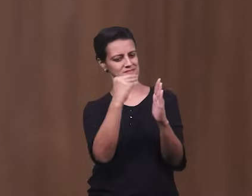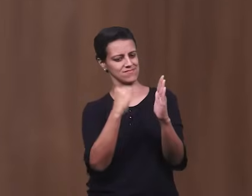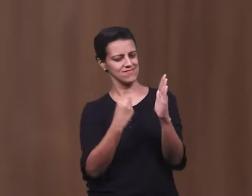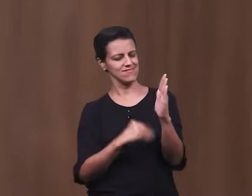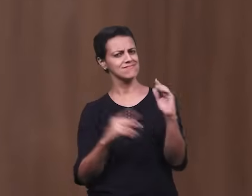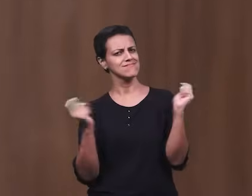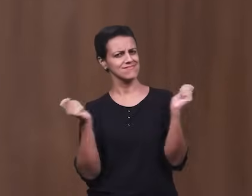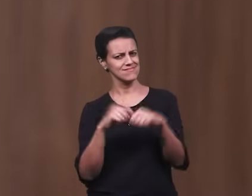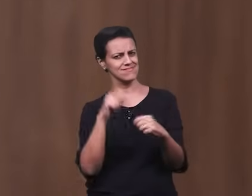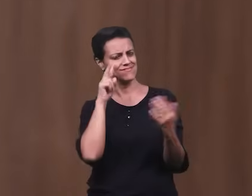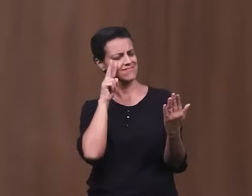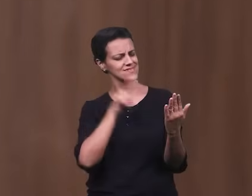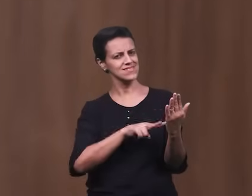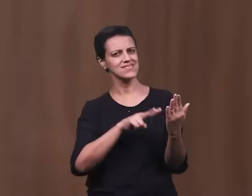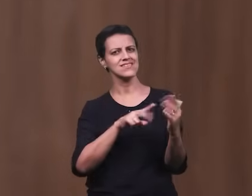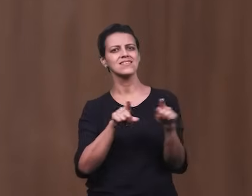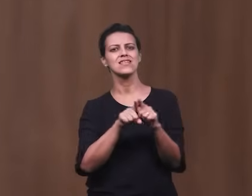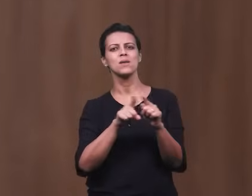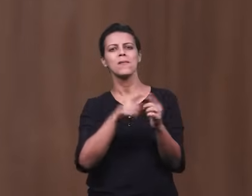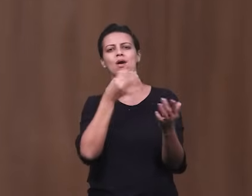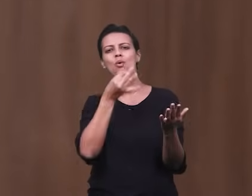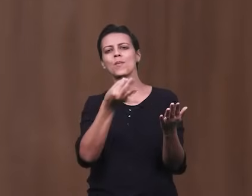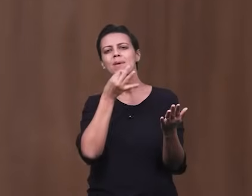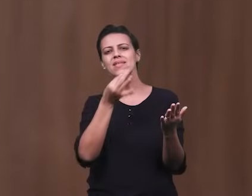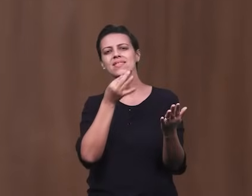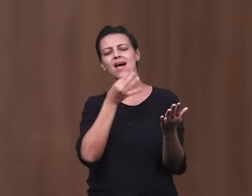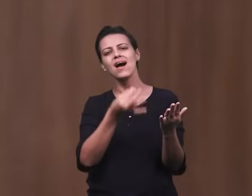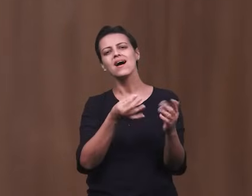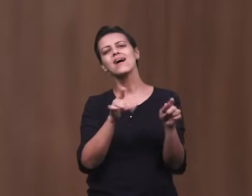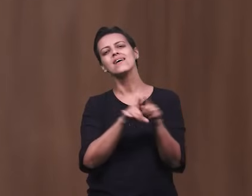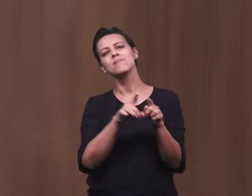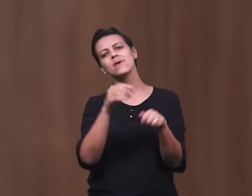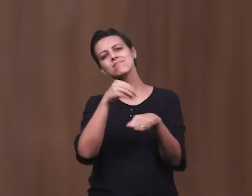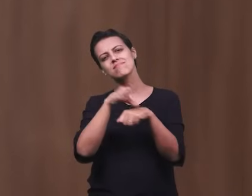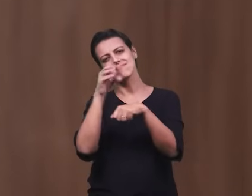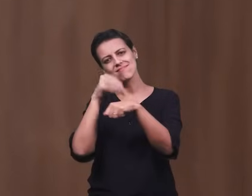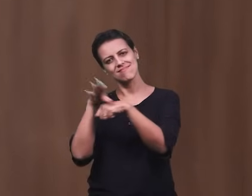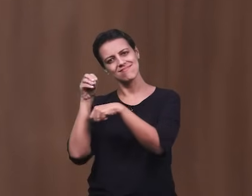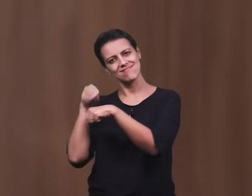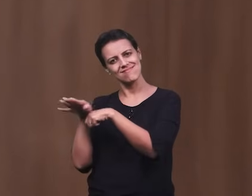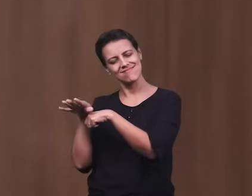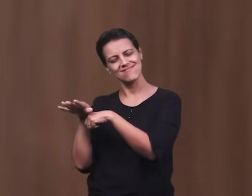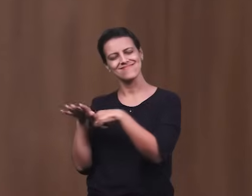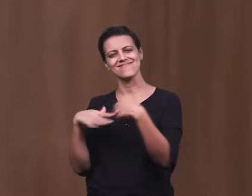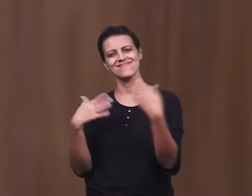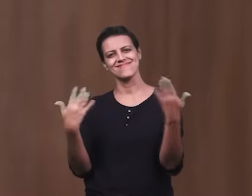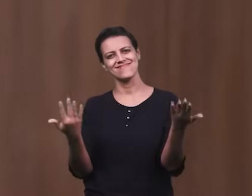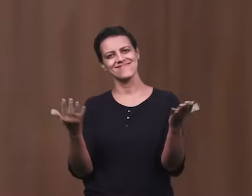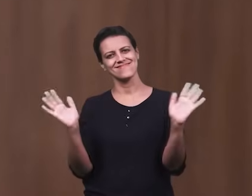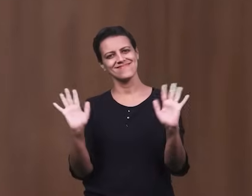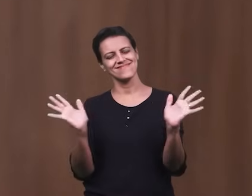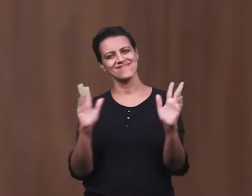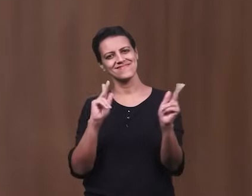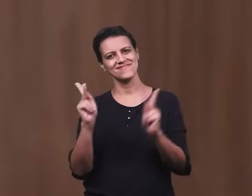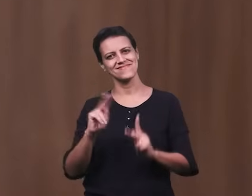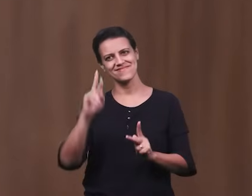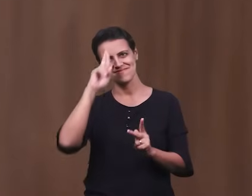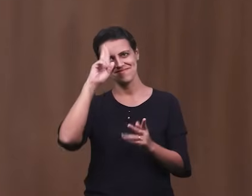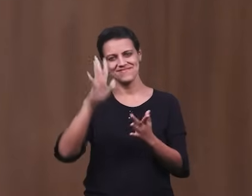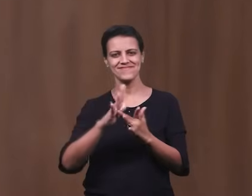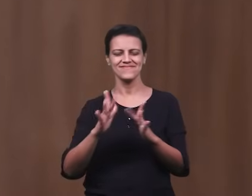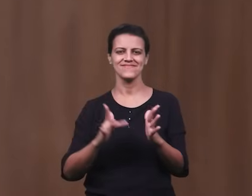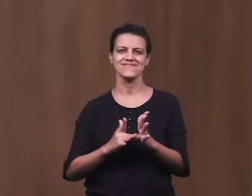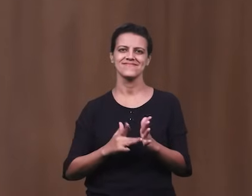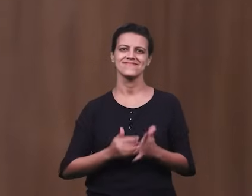pode visualizar, você pode comentar e compartilhar este conteúdo. Quero despedir, então, assim, de todos com a paz do